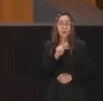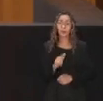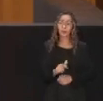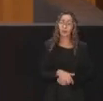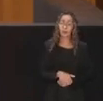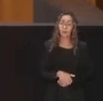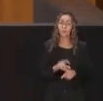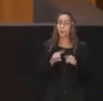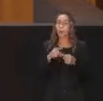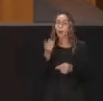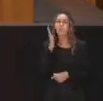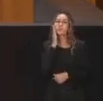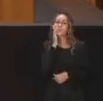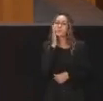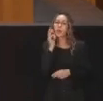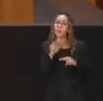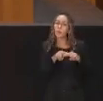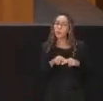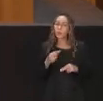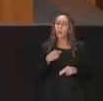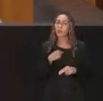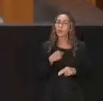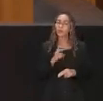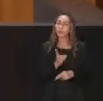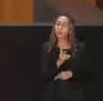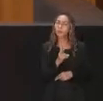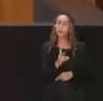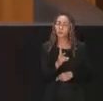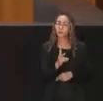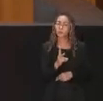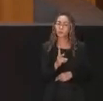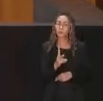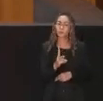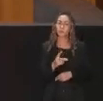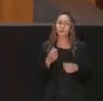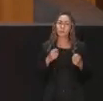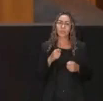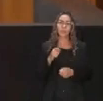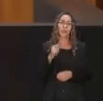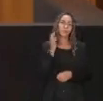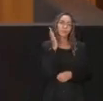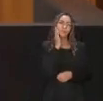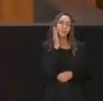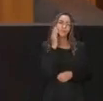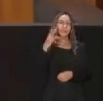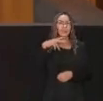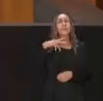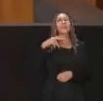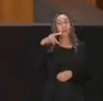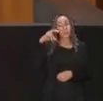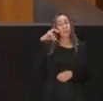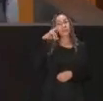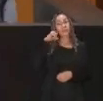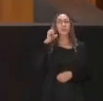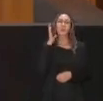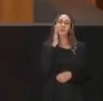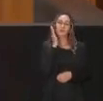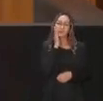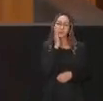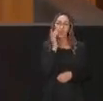Mas vocês sabem por que eu faço isso? Eu ouvi que tem que ter brilho na cara. Eu tenho medo.